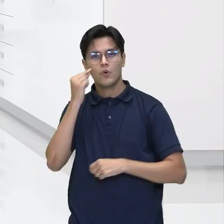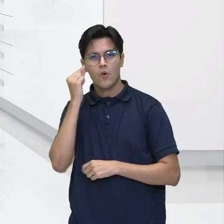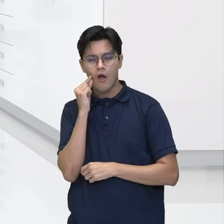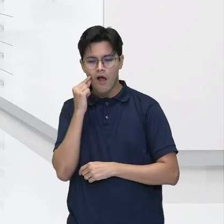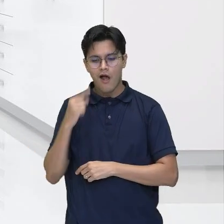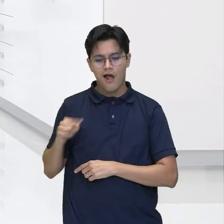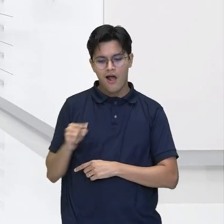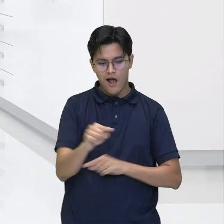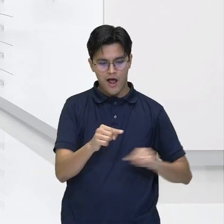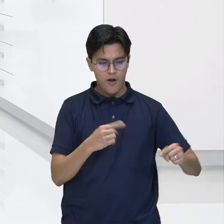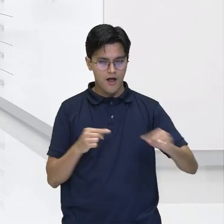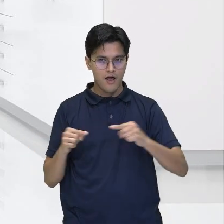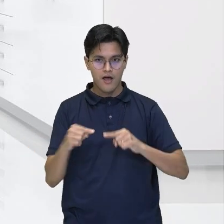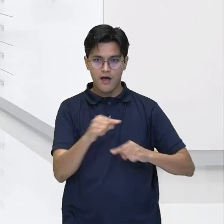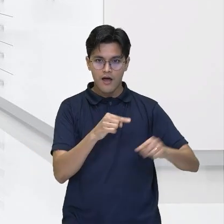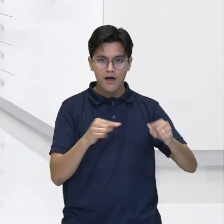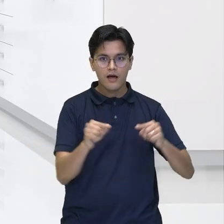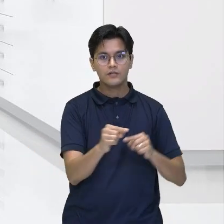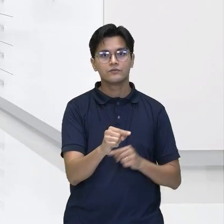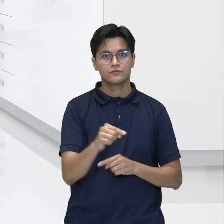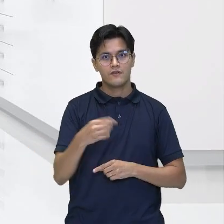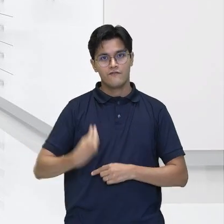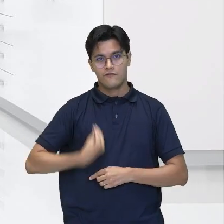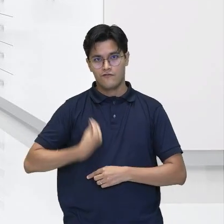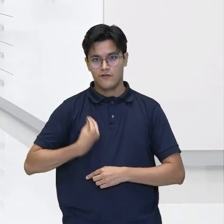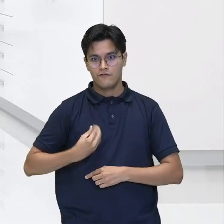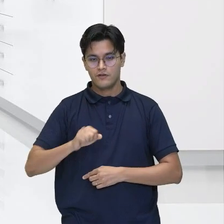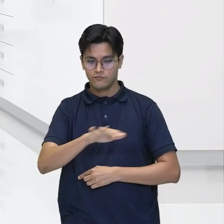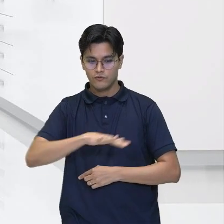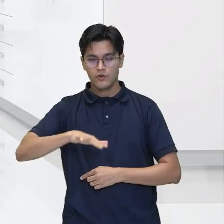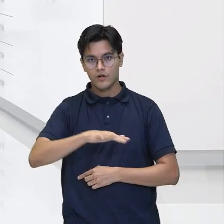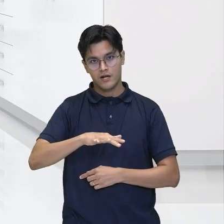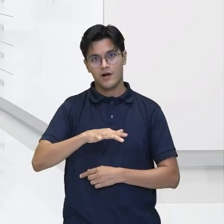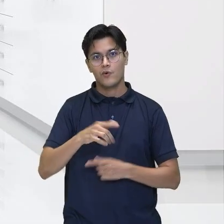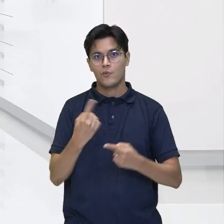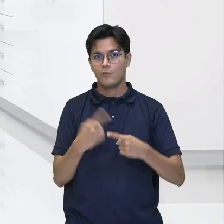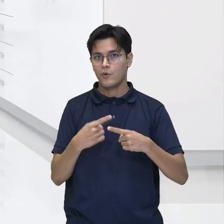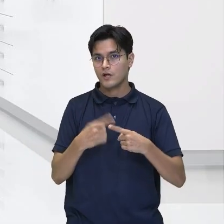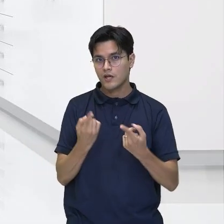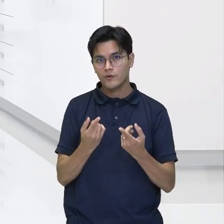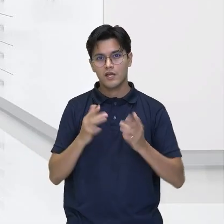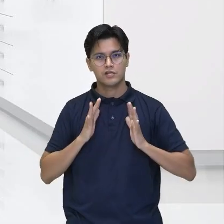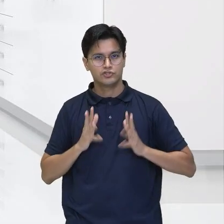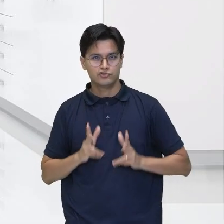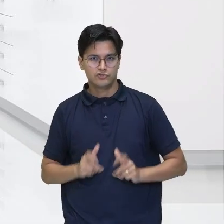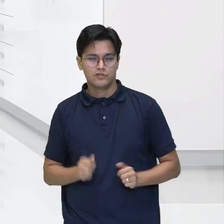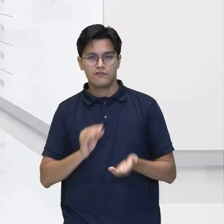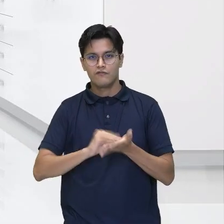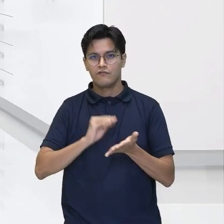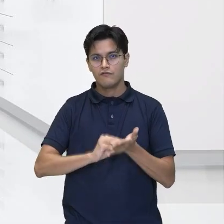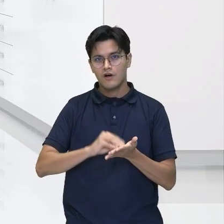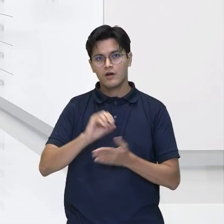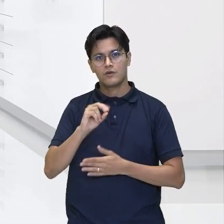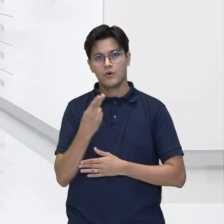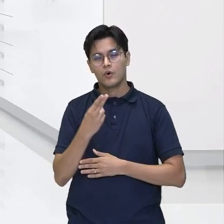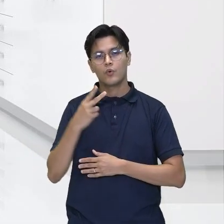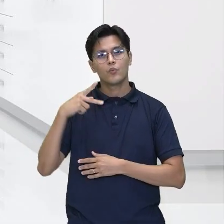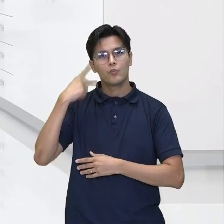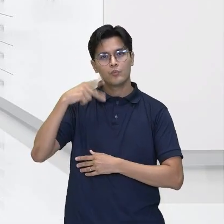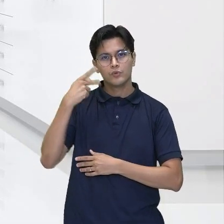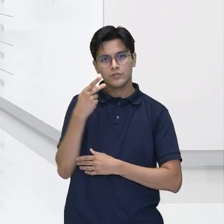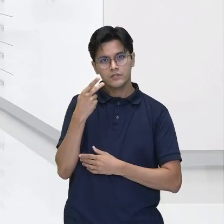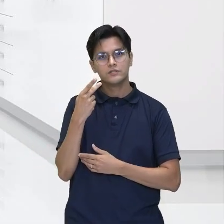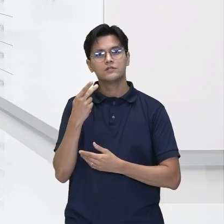transitam, estão presentes naquele lugar, dada a falta de higiene, dada a falta de políticas públicas de coleta de